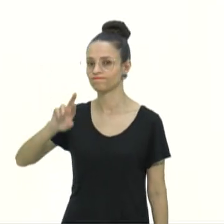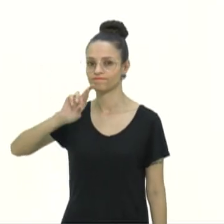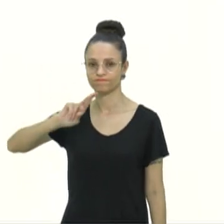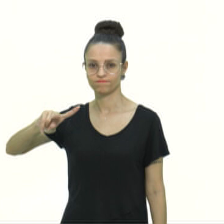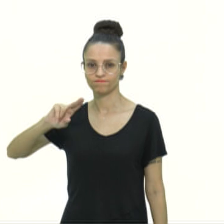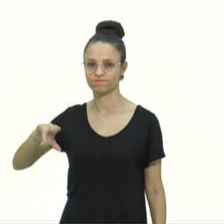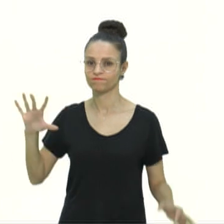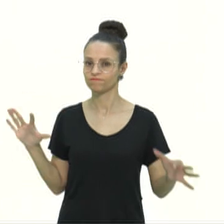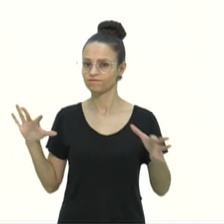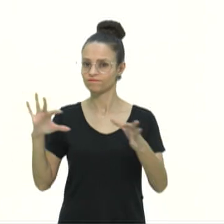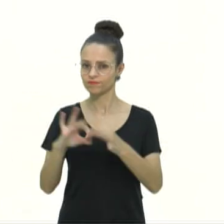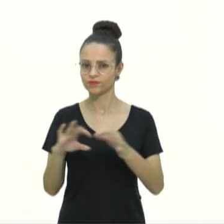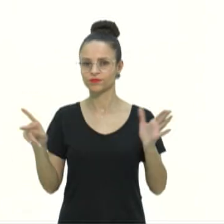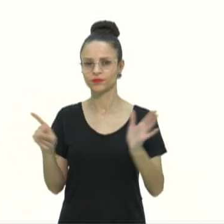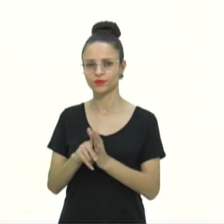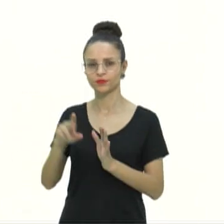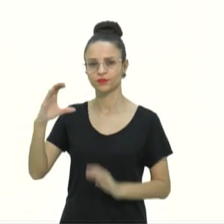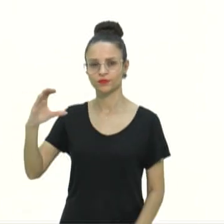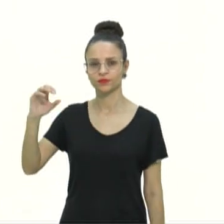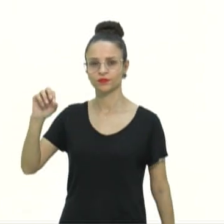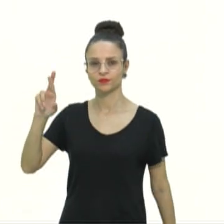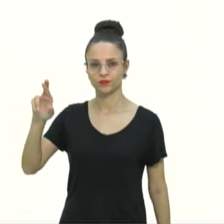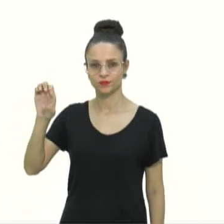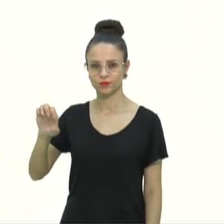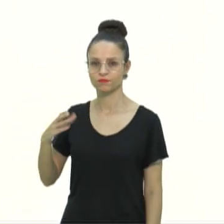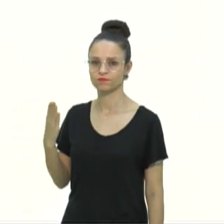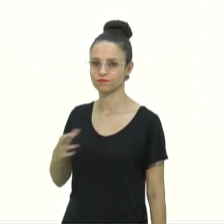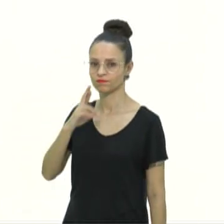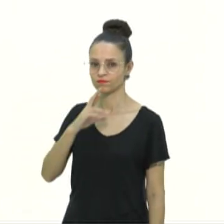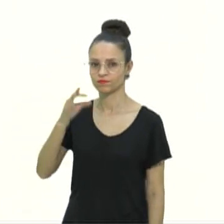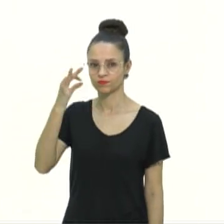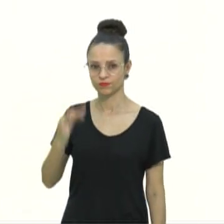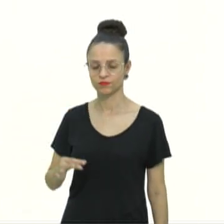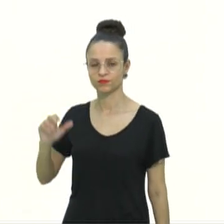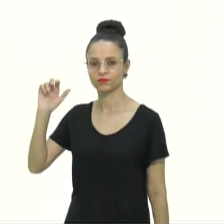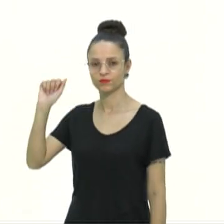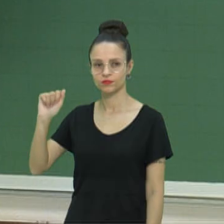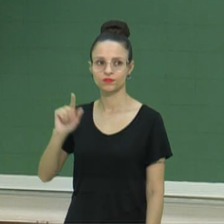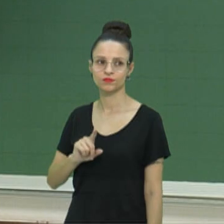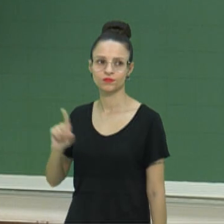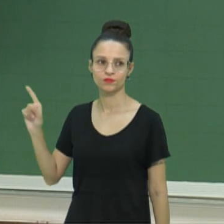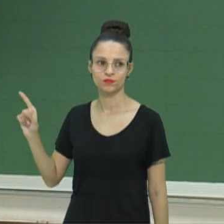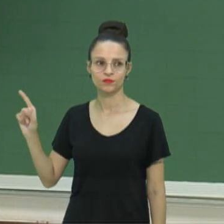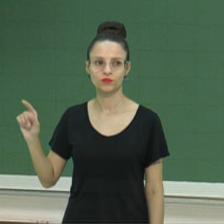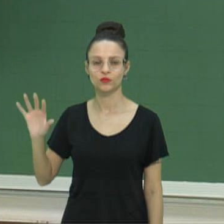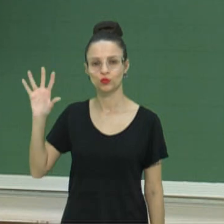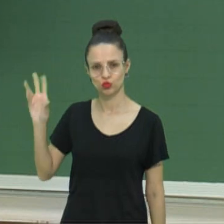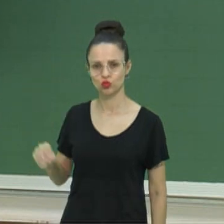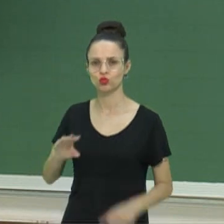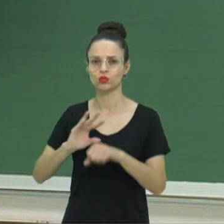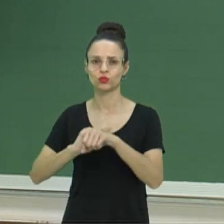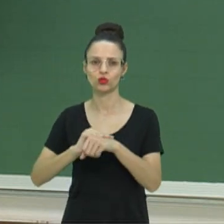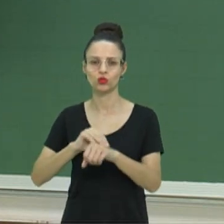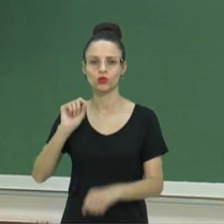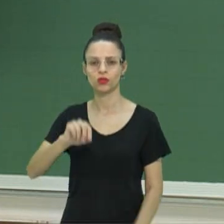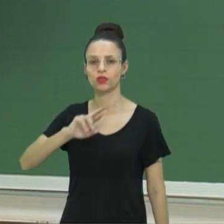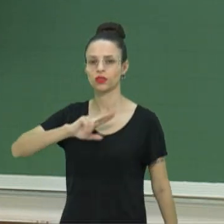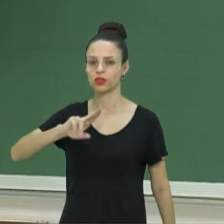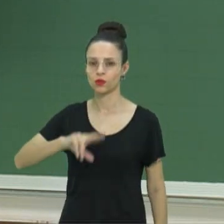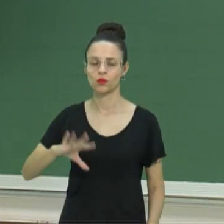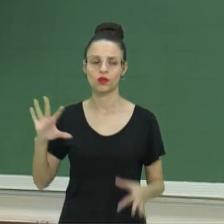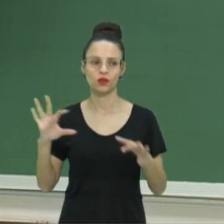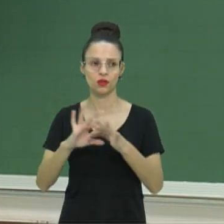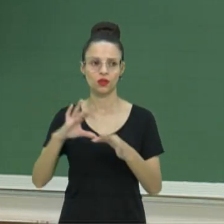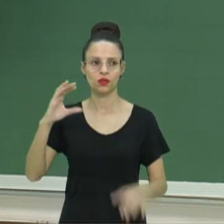parte do core? Então, resposta correta, letra A. Então, dos músculos citados aqui, todos eles são músculos, né? O que não faz parte do core